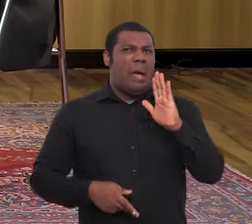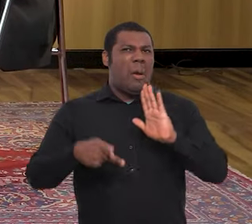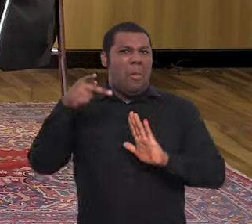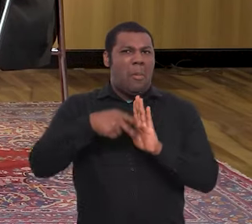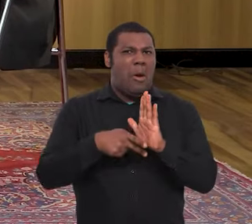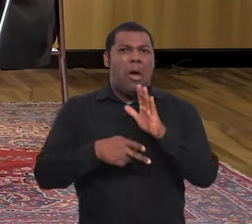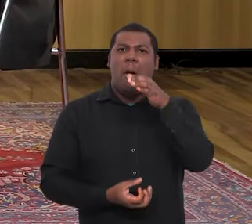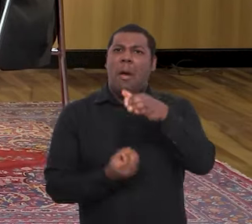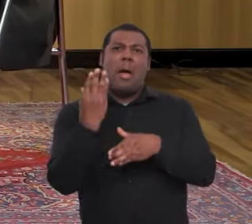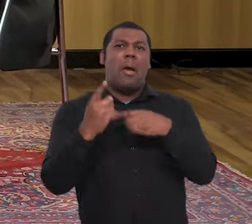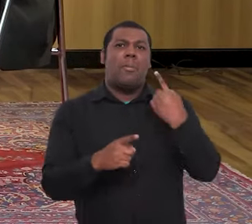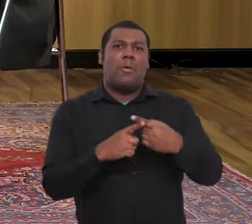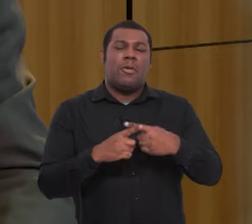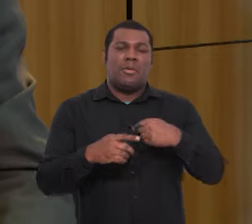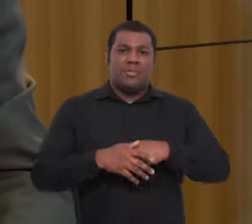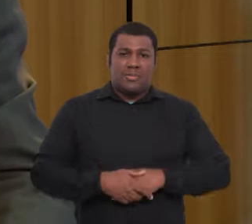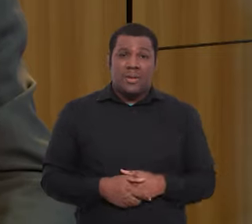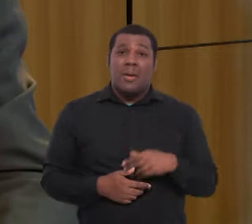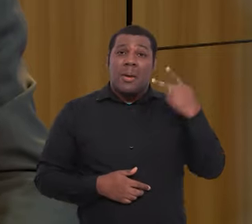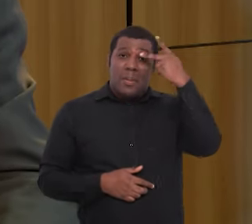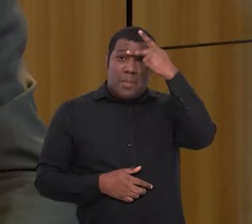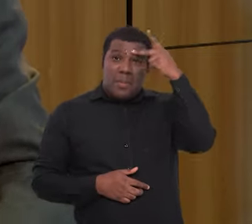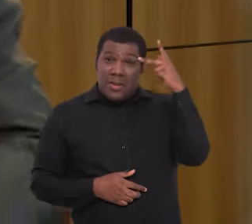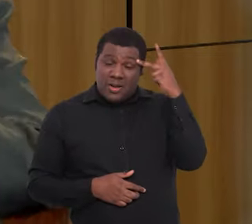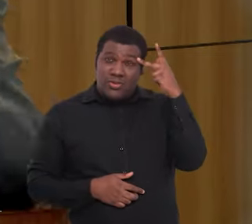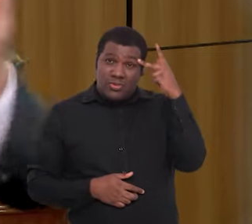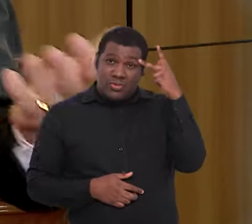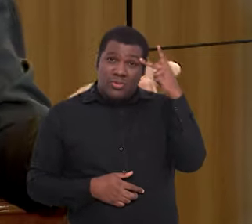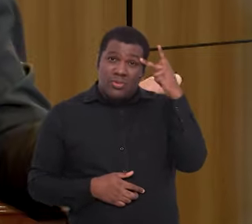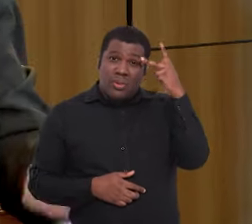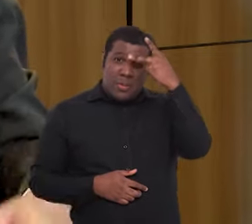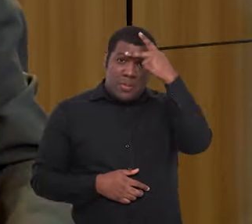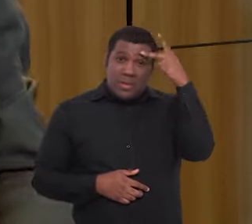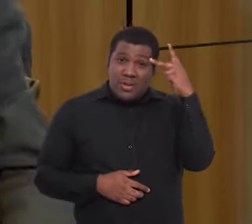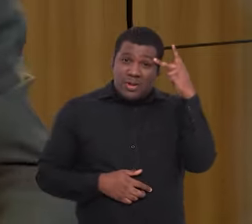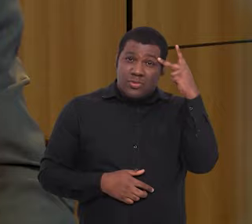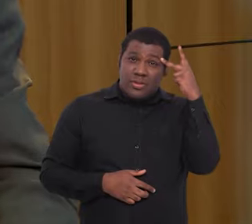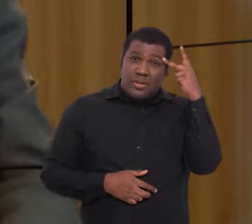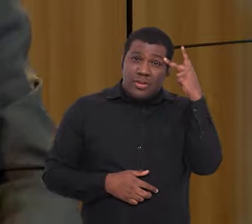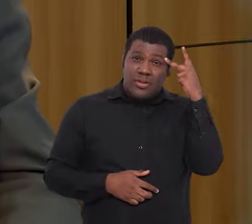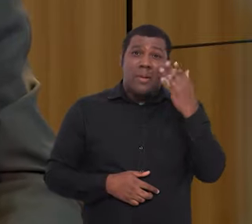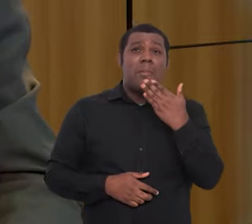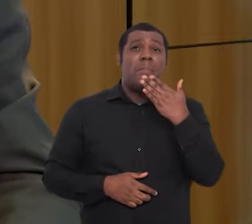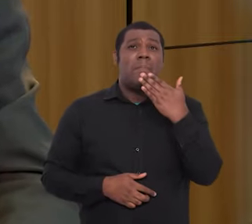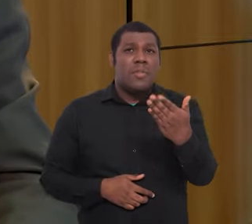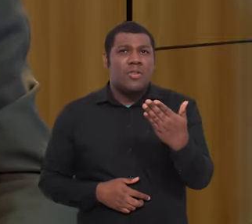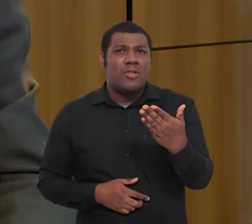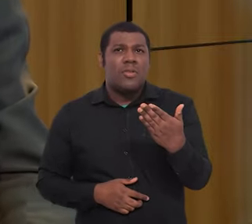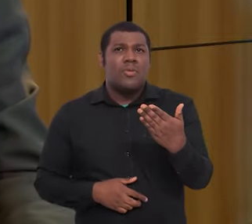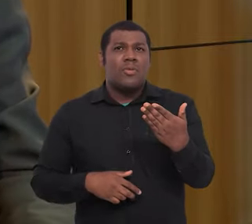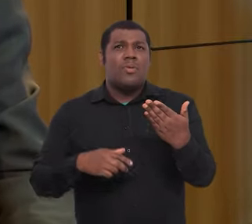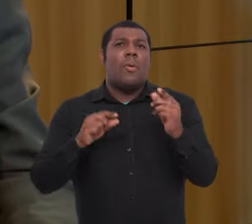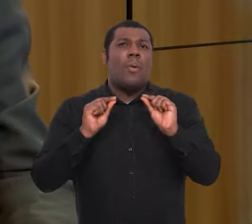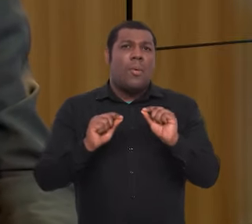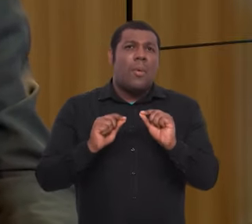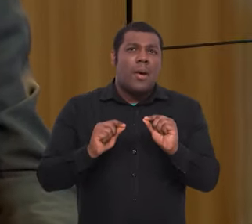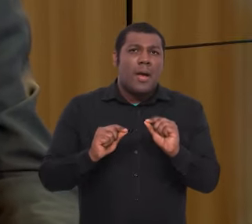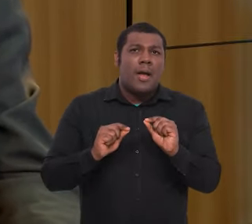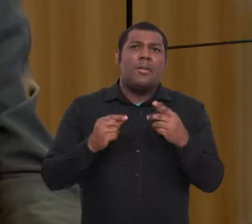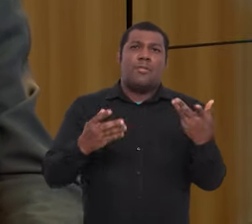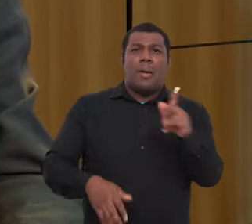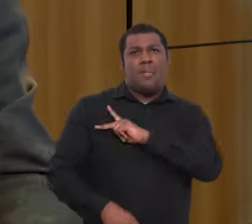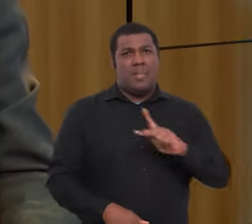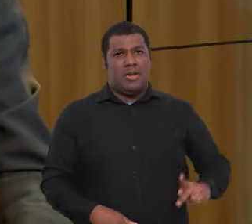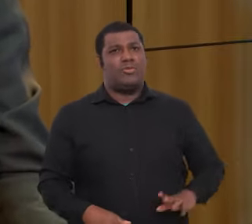trabalhadores em campanha pediu oo presidente Lula e os outros candidatos também de que ele sentiam abandonados